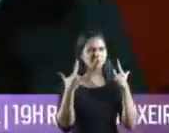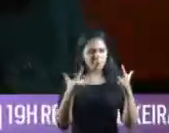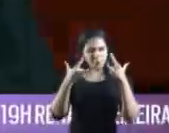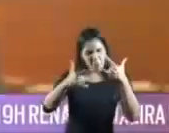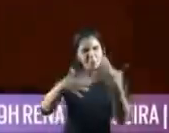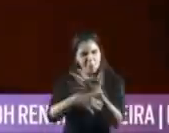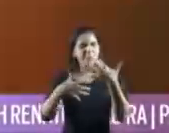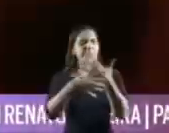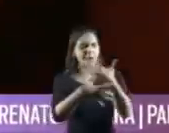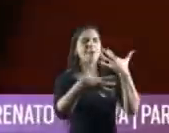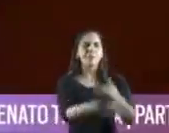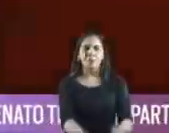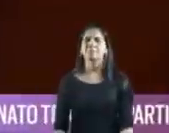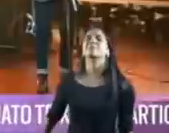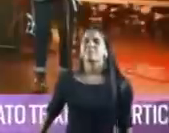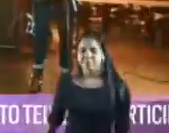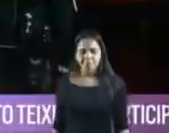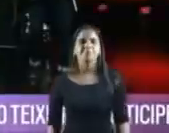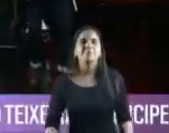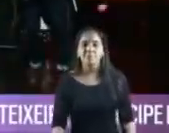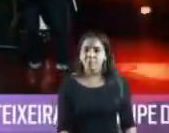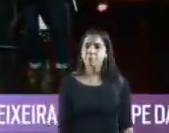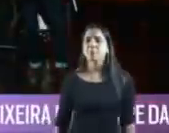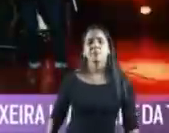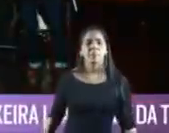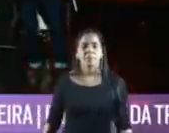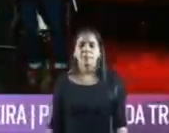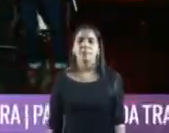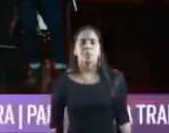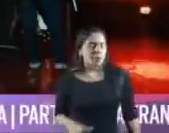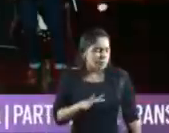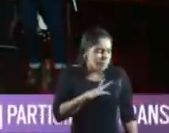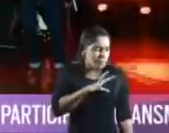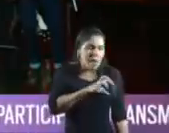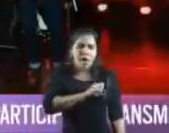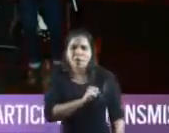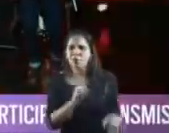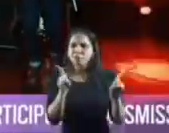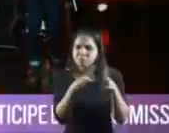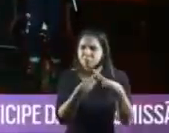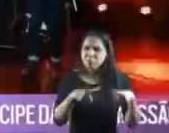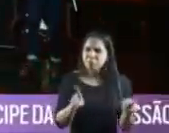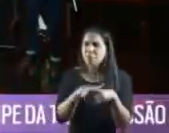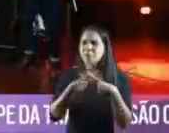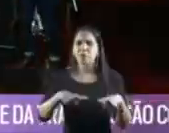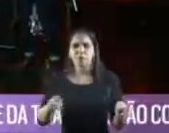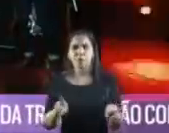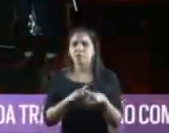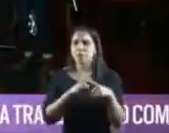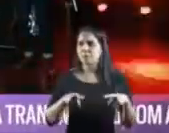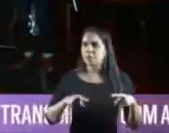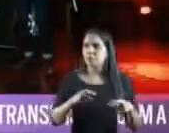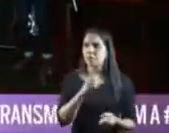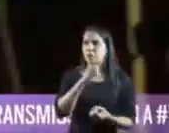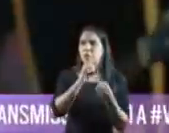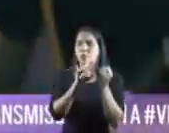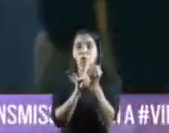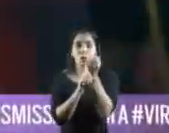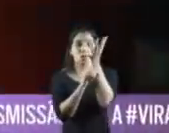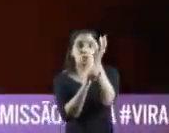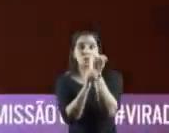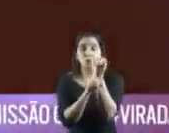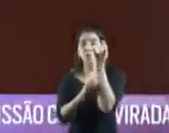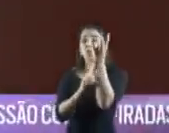De subúrbio, paixão da música, uma forma